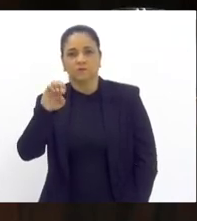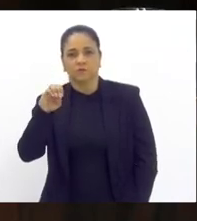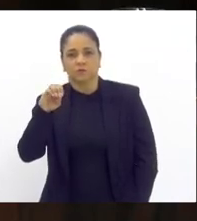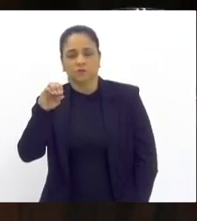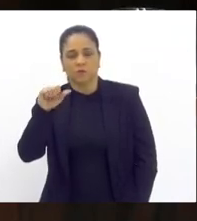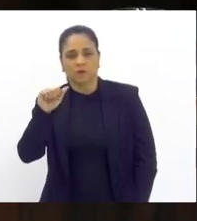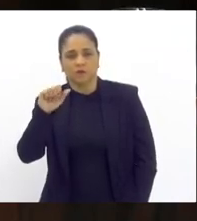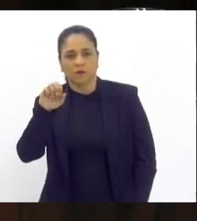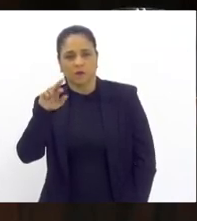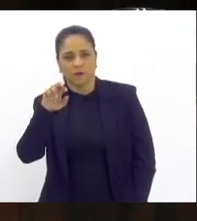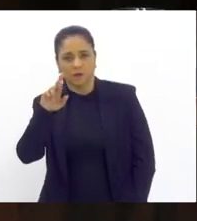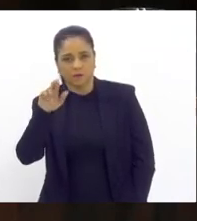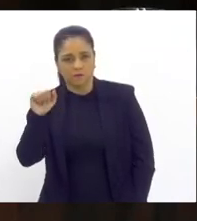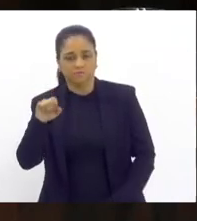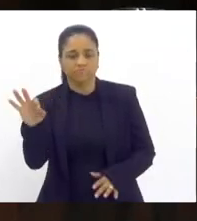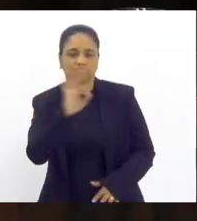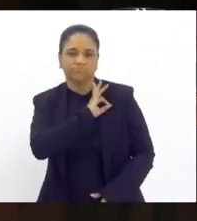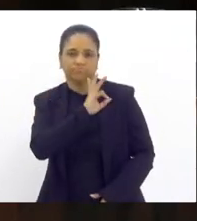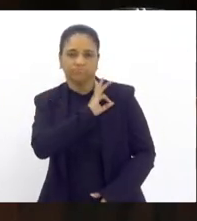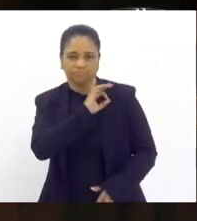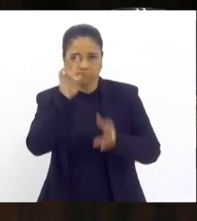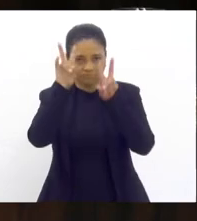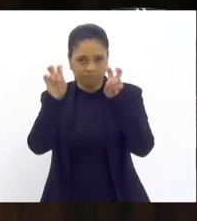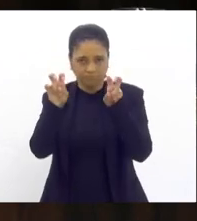de Polícia.